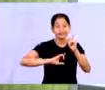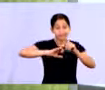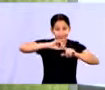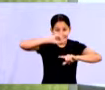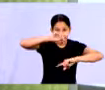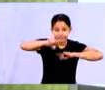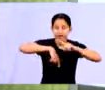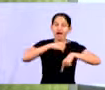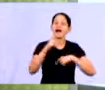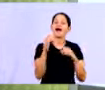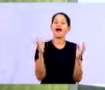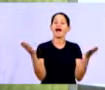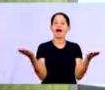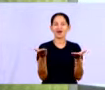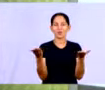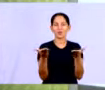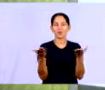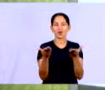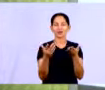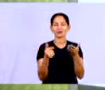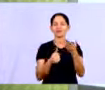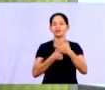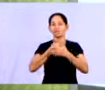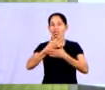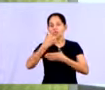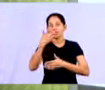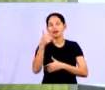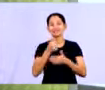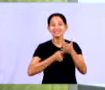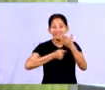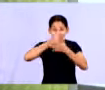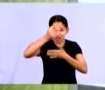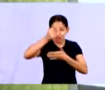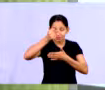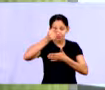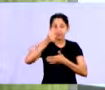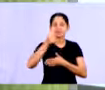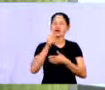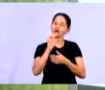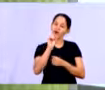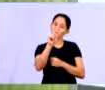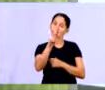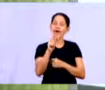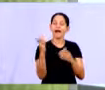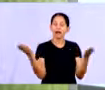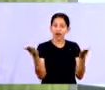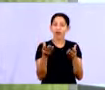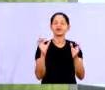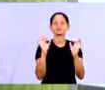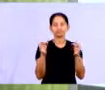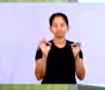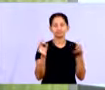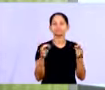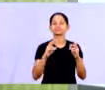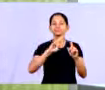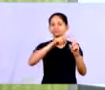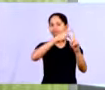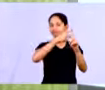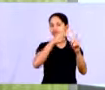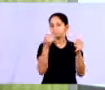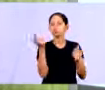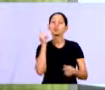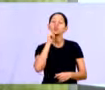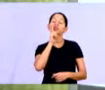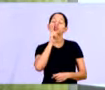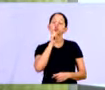deu 210, agora é que você tem 10 mil sobrando do capital investido. É igual quando a gente fala assim,